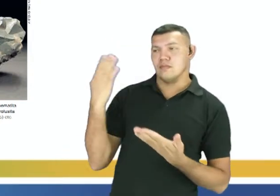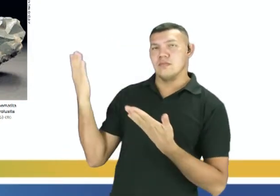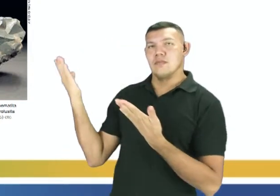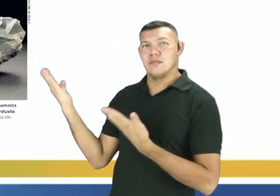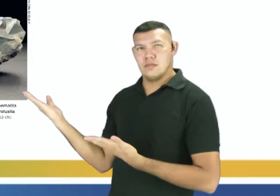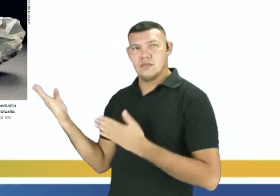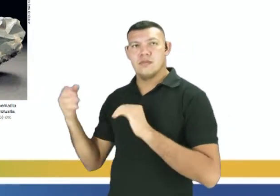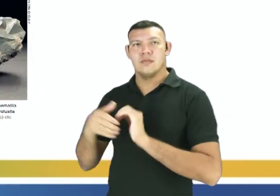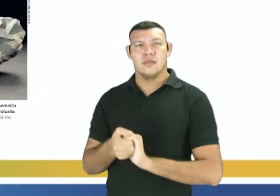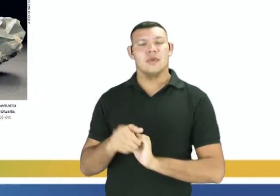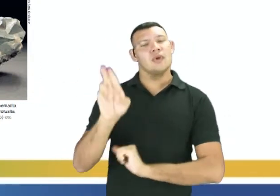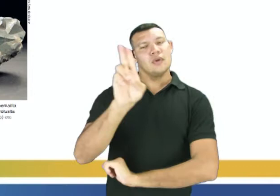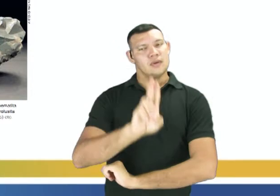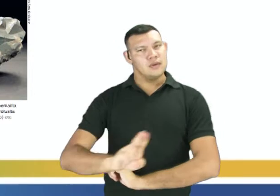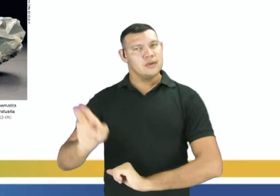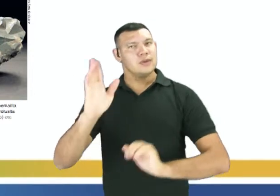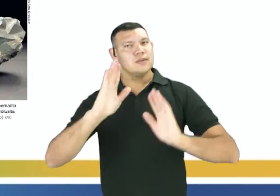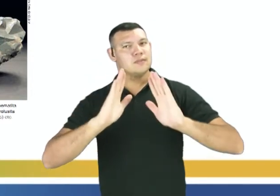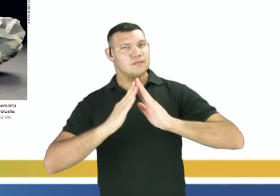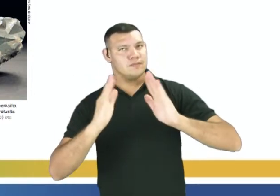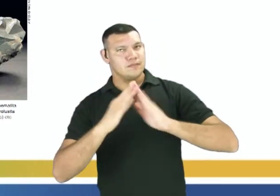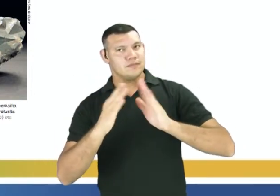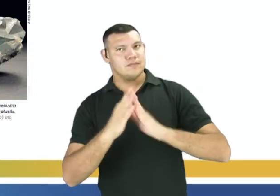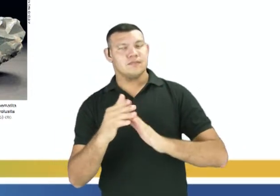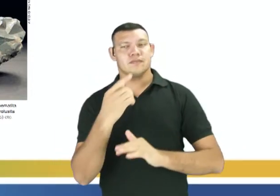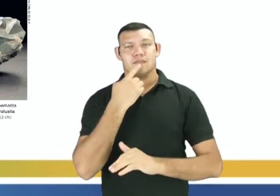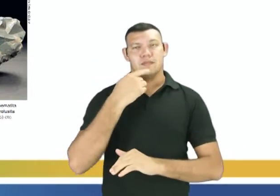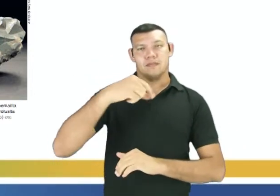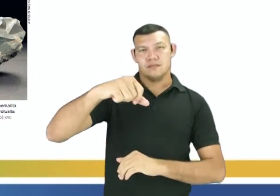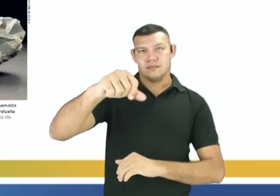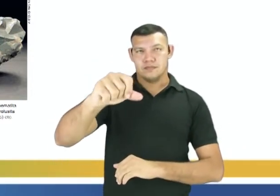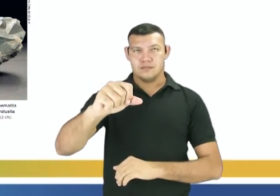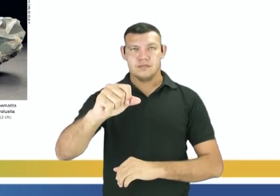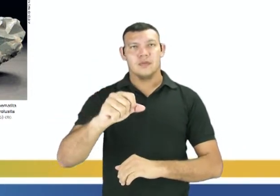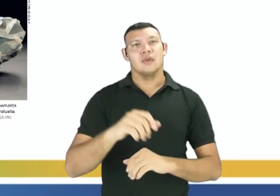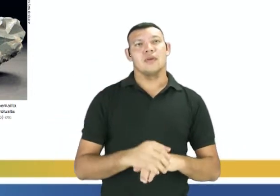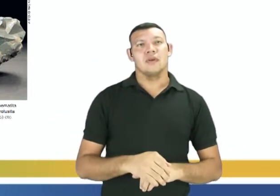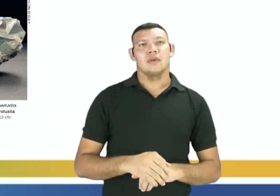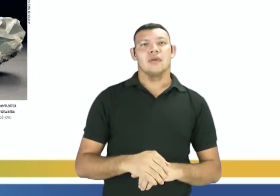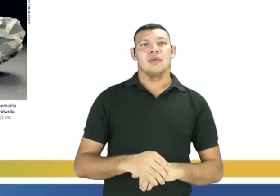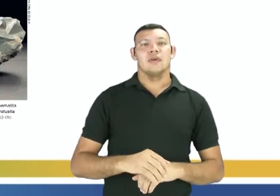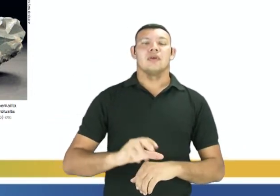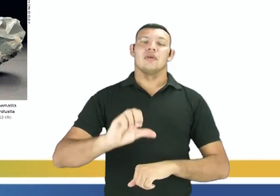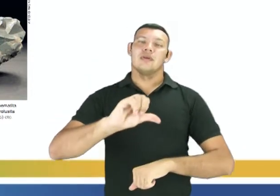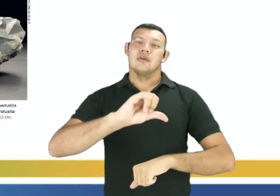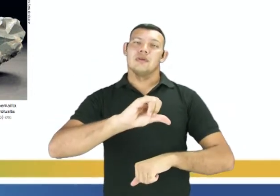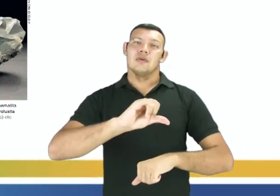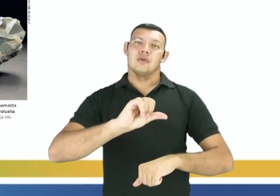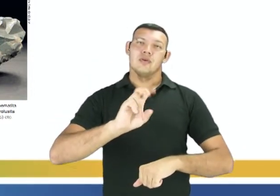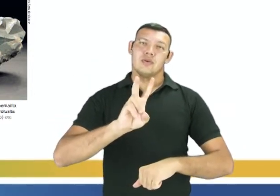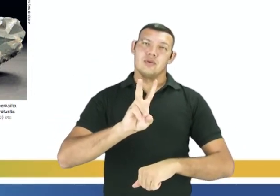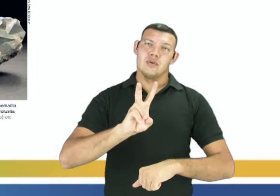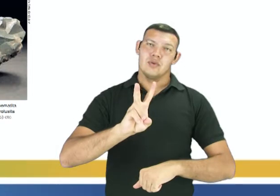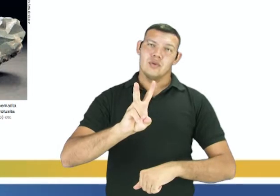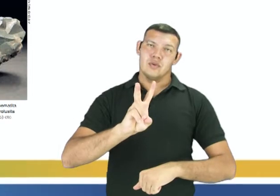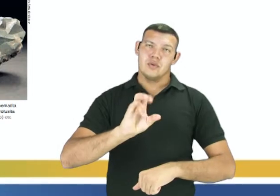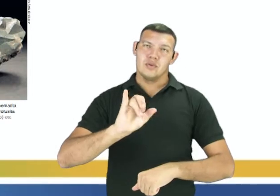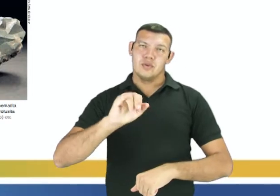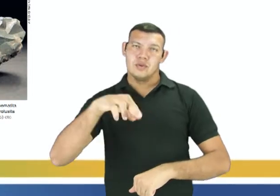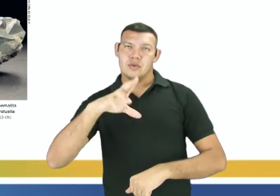deve utilizar na sua casa: sal de cozinha, o vinagre, o leite de magnésio, são exemplos